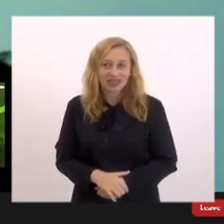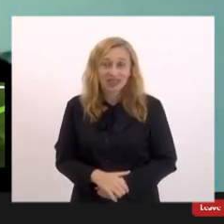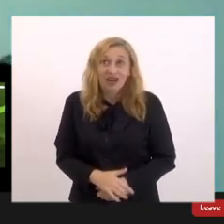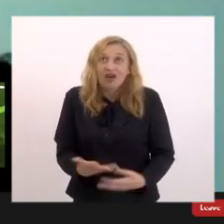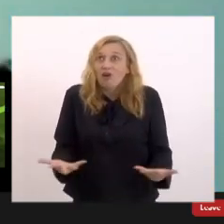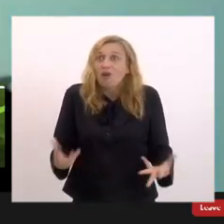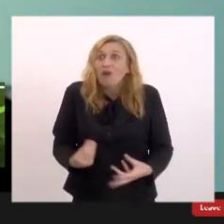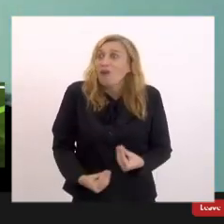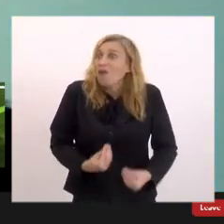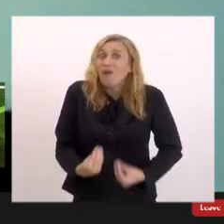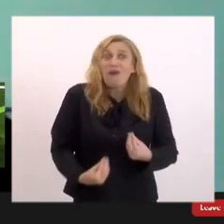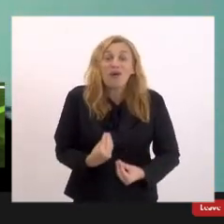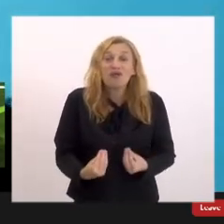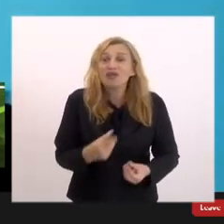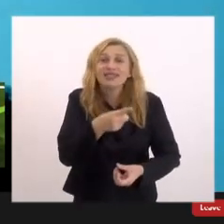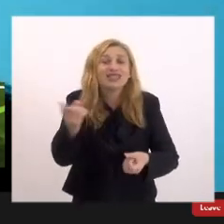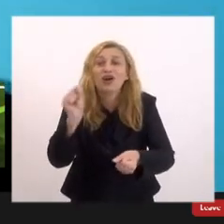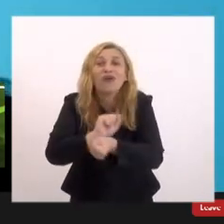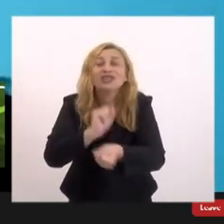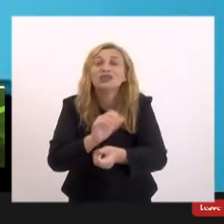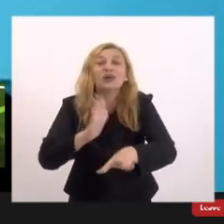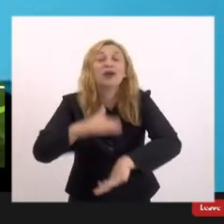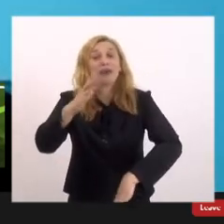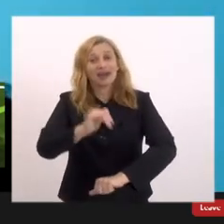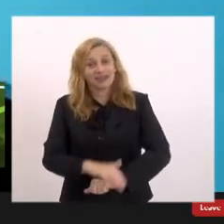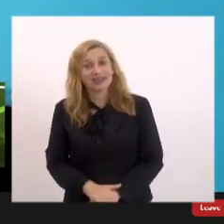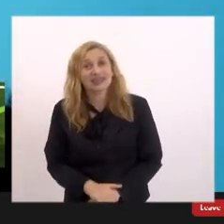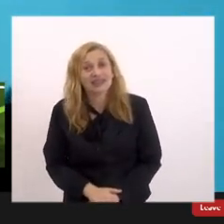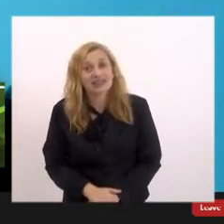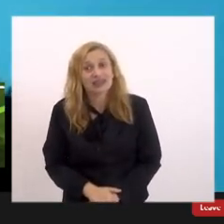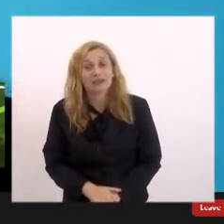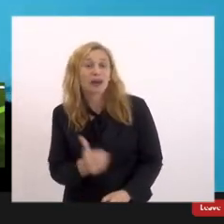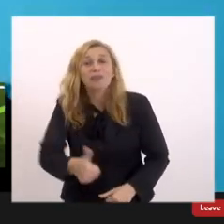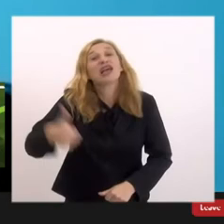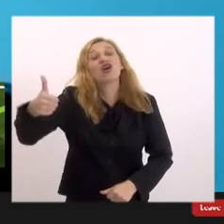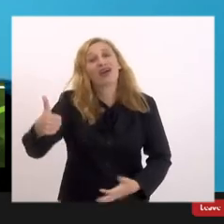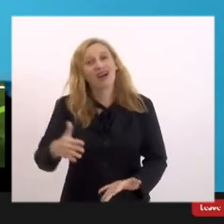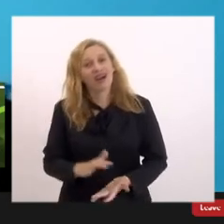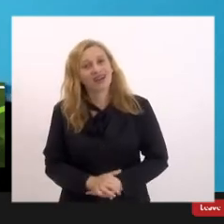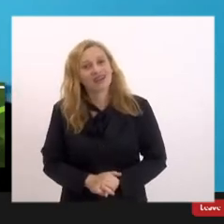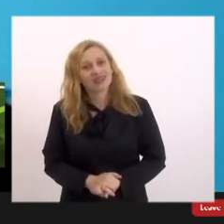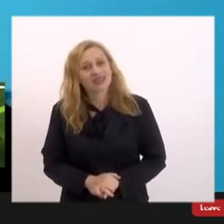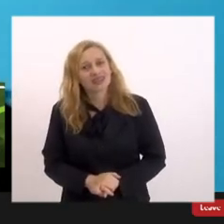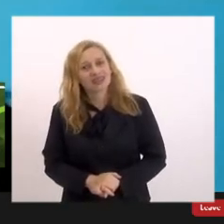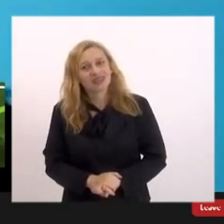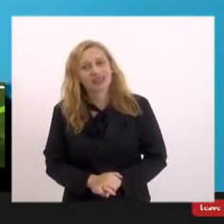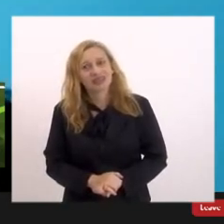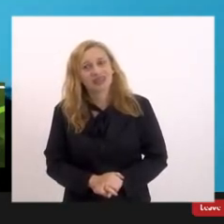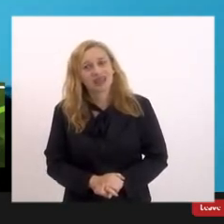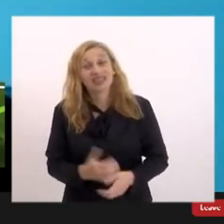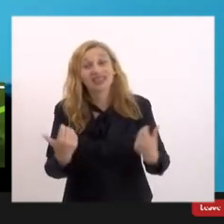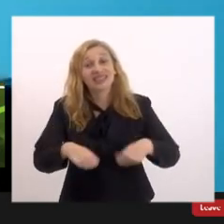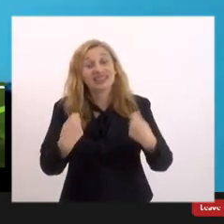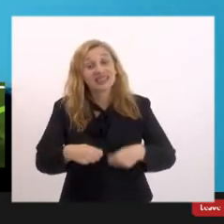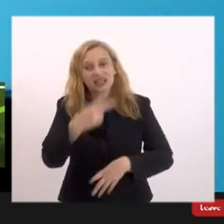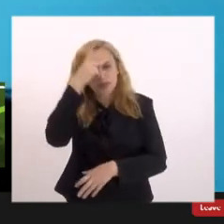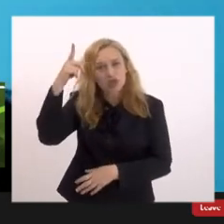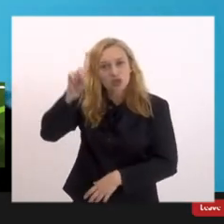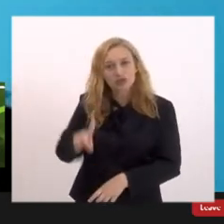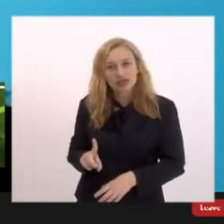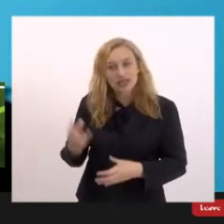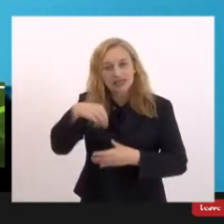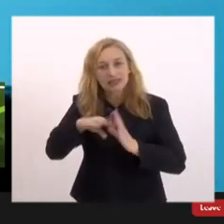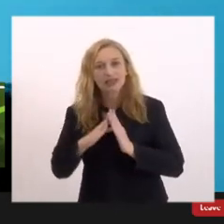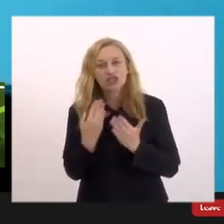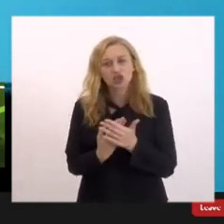Gente, como assim? O que vocês estão esperando mais para melhorar essa inserção das pessoas com deficiência no